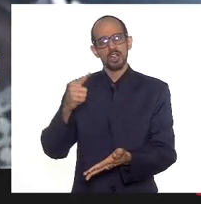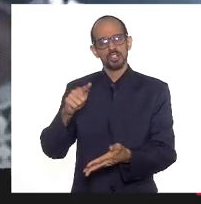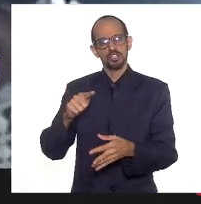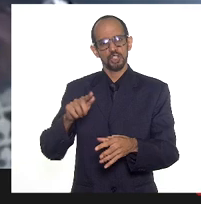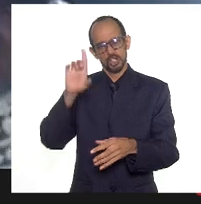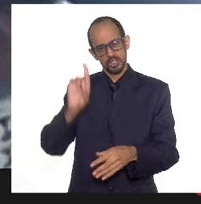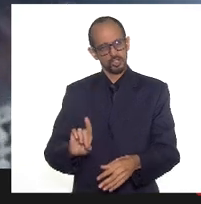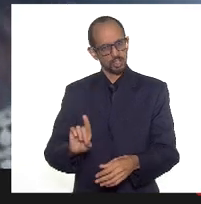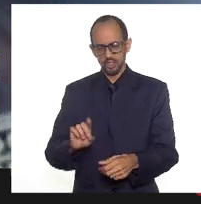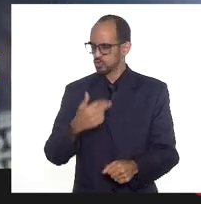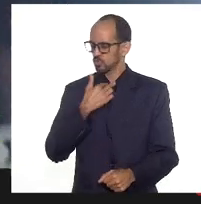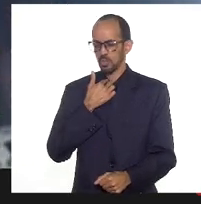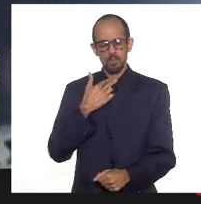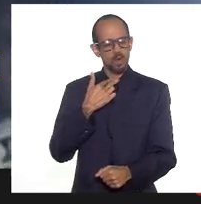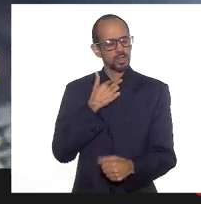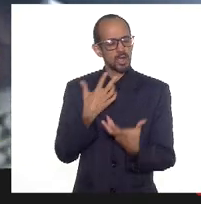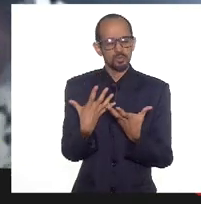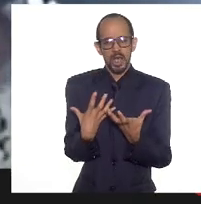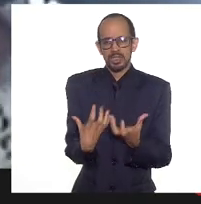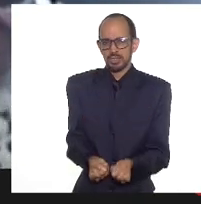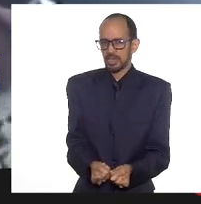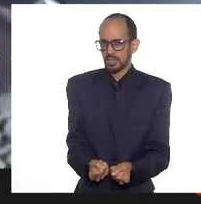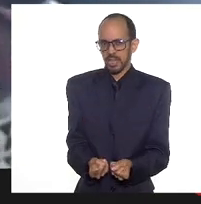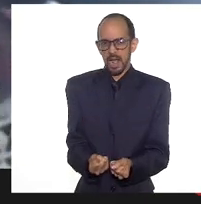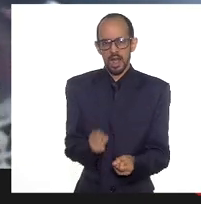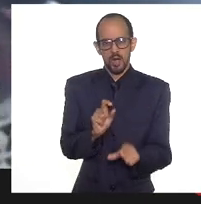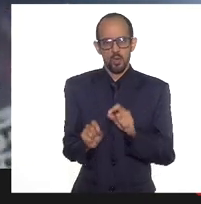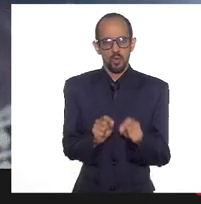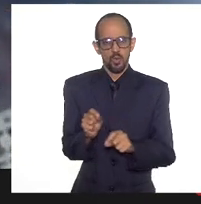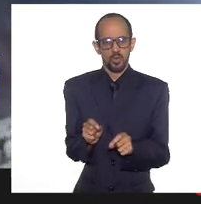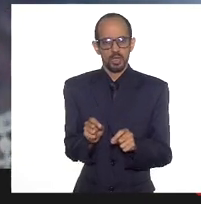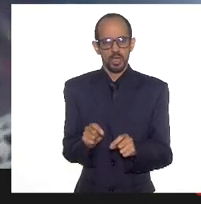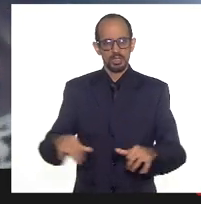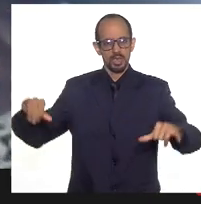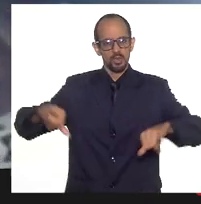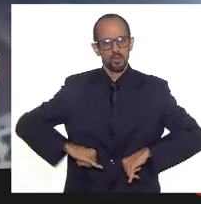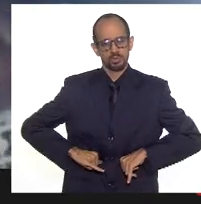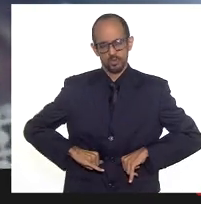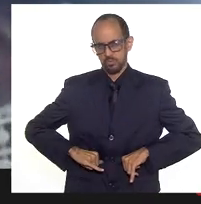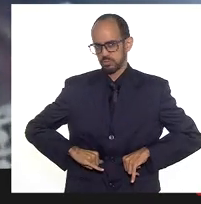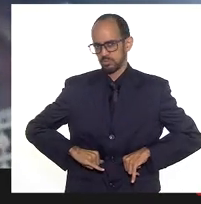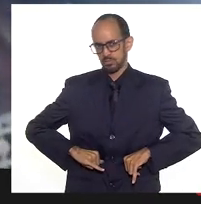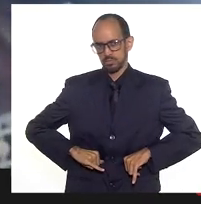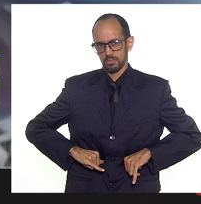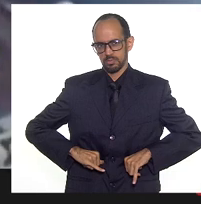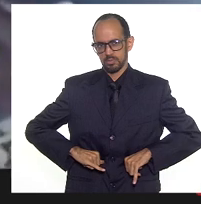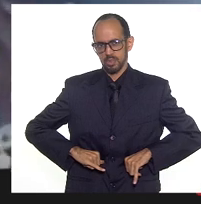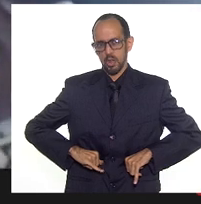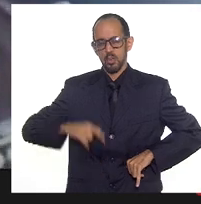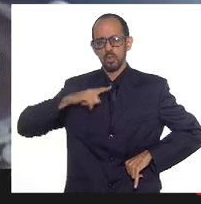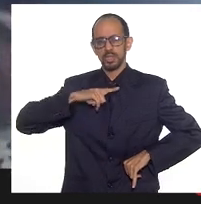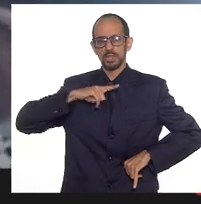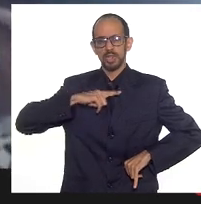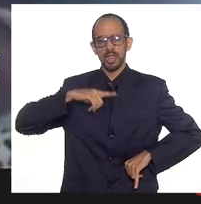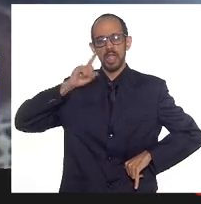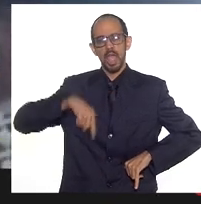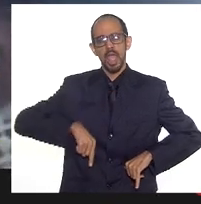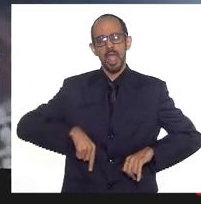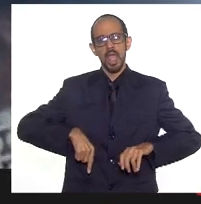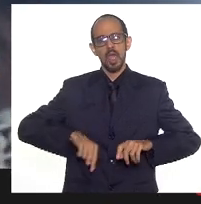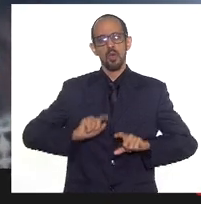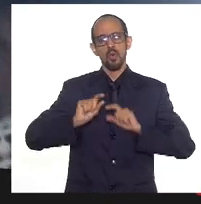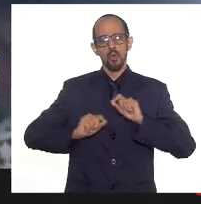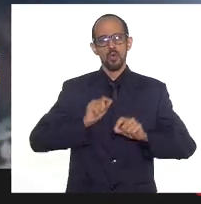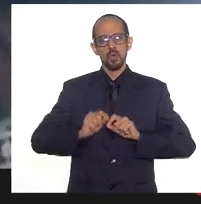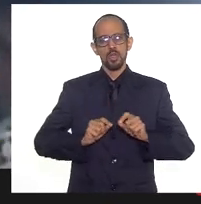podemos aceitar sendo uma ou mil vítimas, né? O que está em jogo aqui é a garantia de um princípio, que é